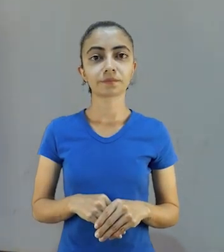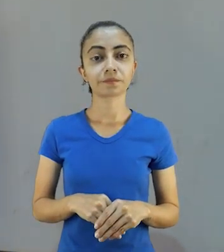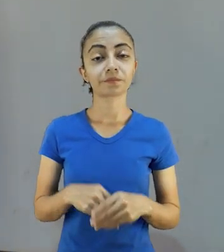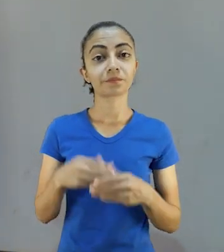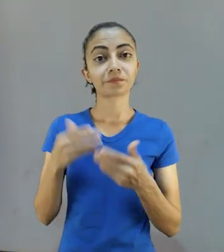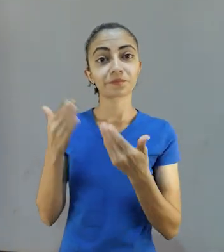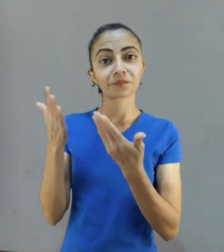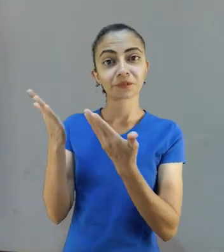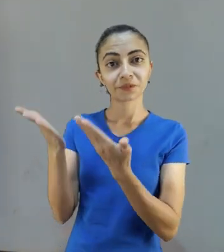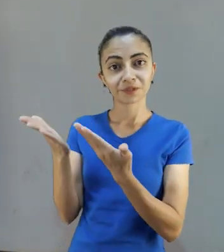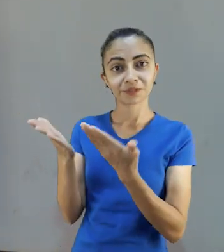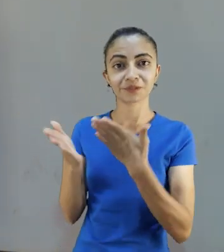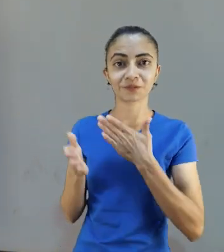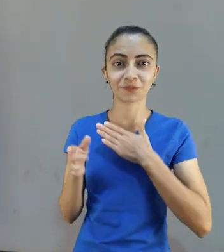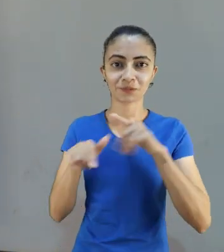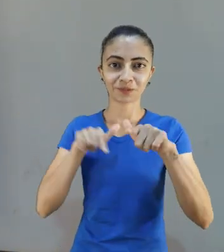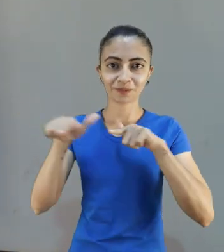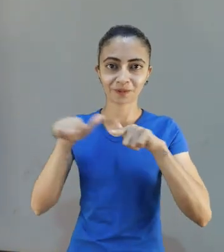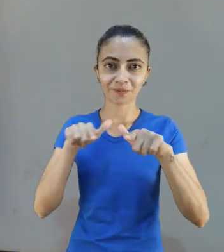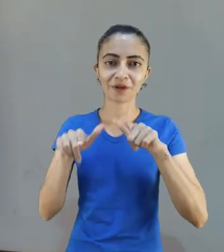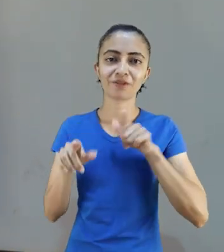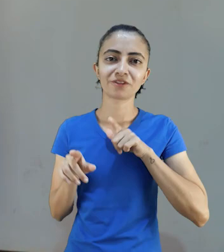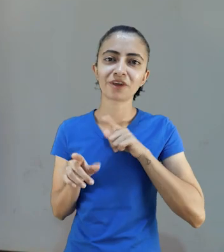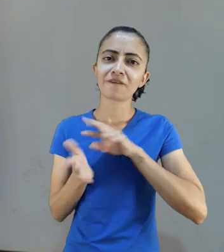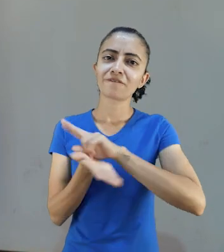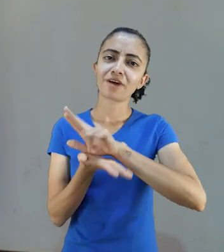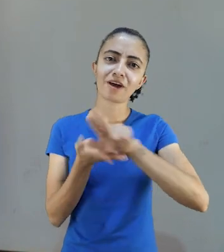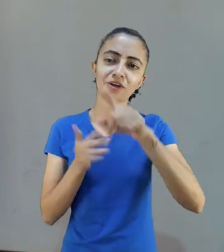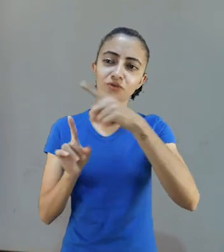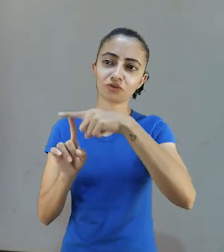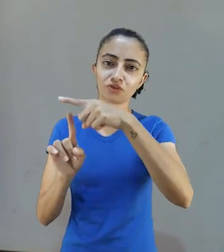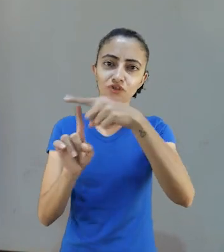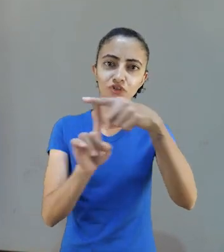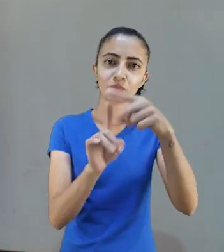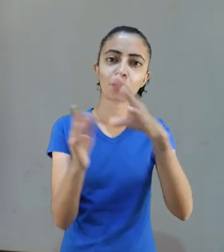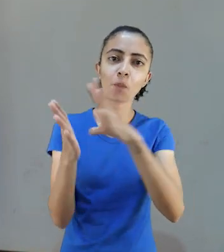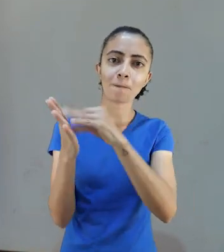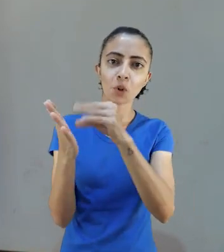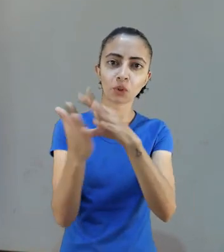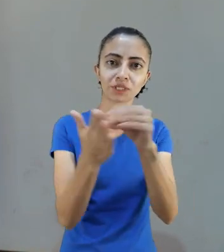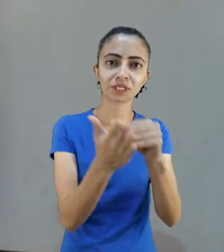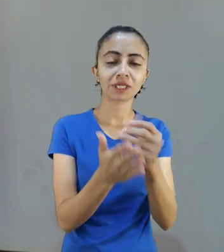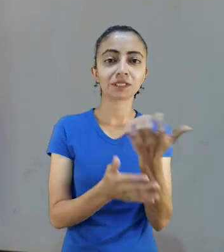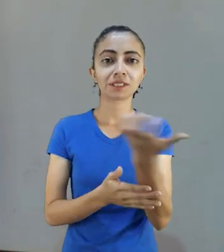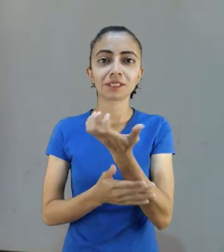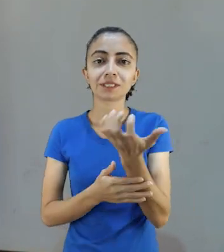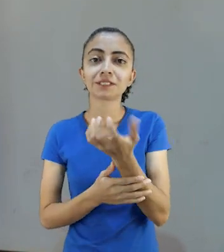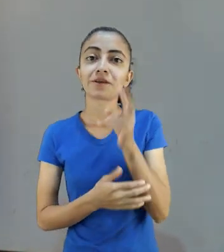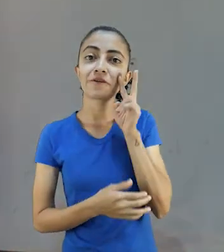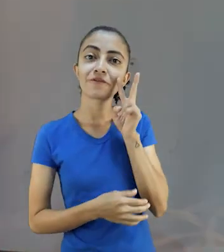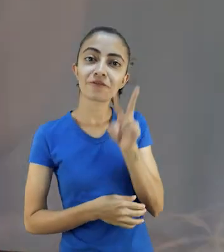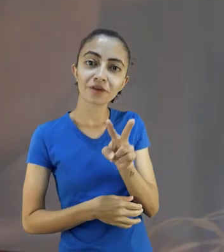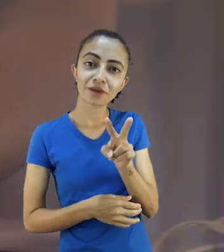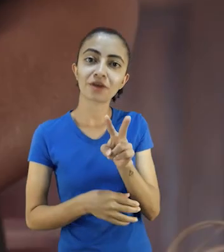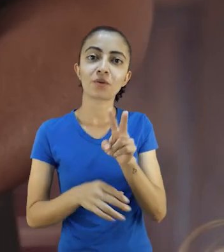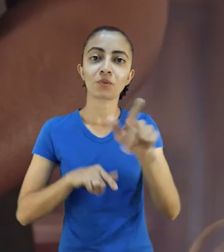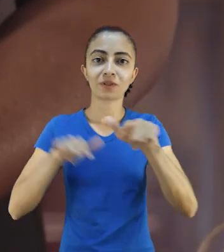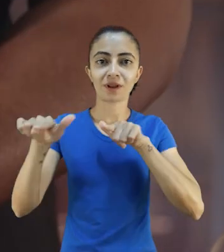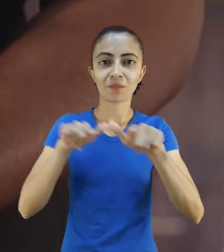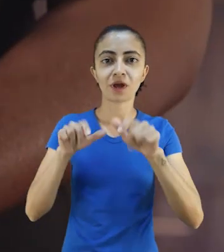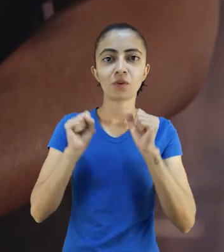Então aqui está o meu trabalho, gente. Tem vários modelos. Quem quiser ver o trabalho da gente é só ir na Casa do